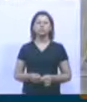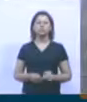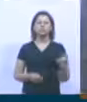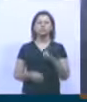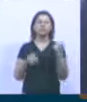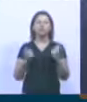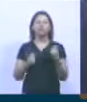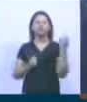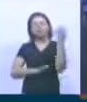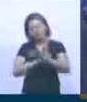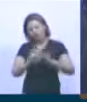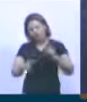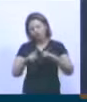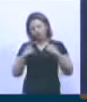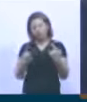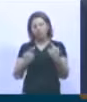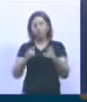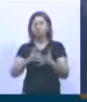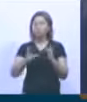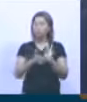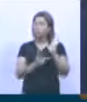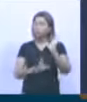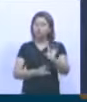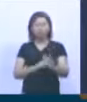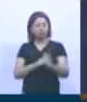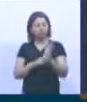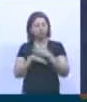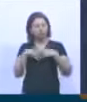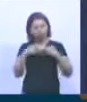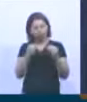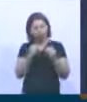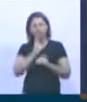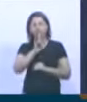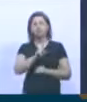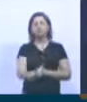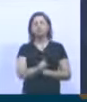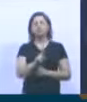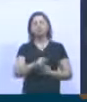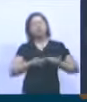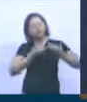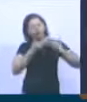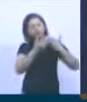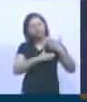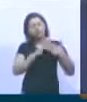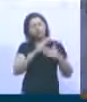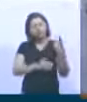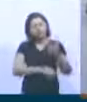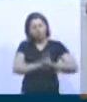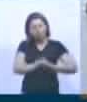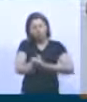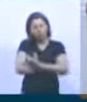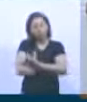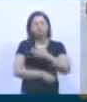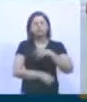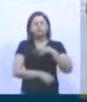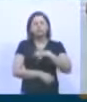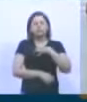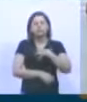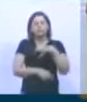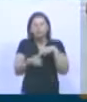veio curando. Agora é só colocar. Coloque todos os seus sentimentos de